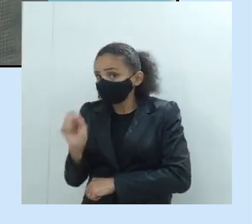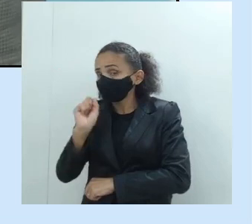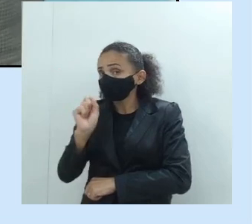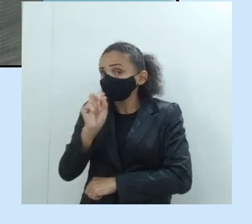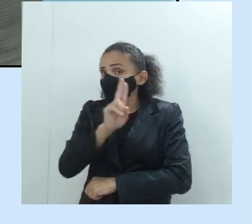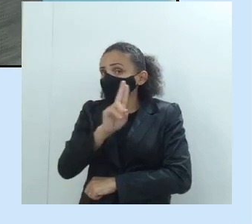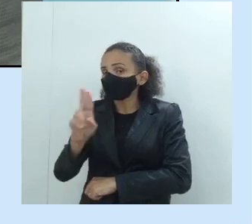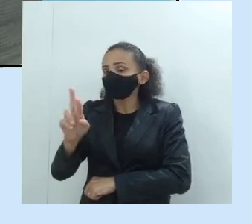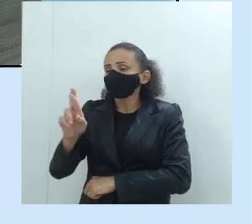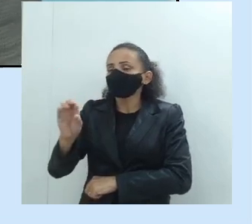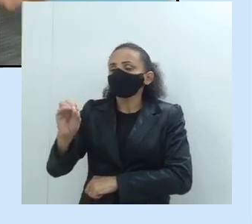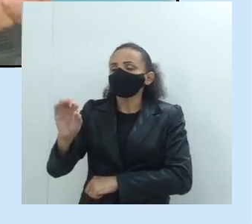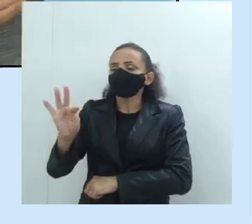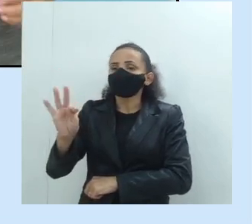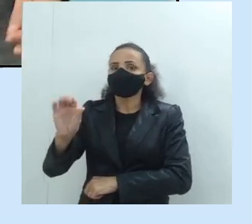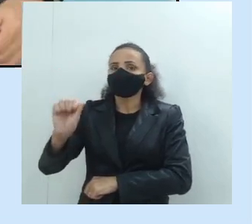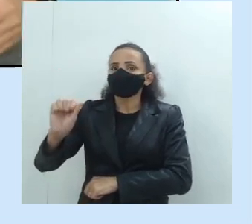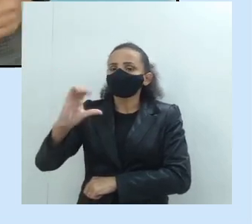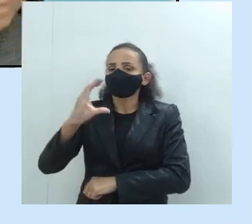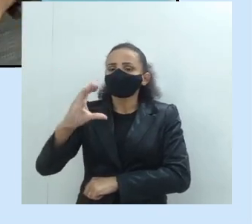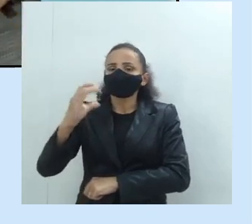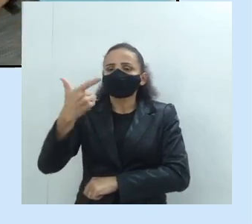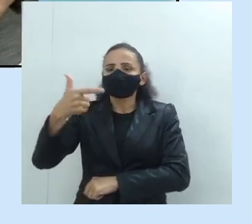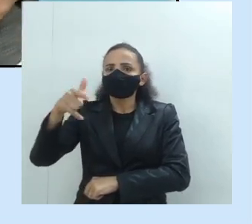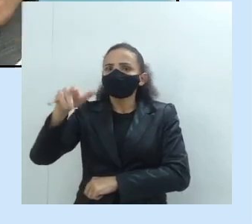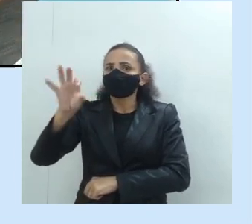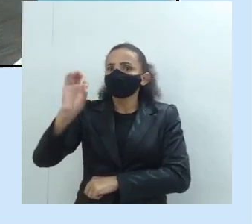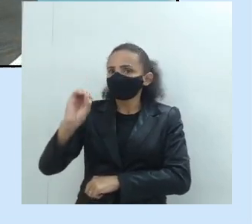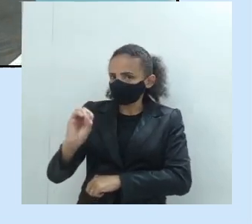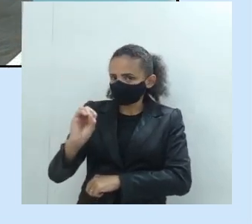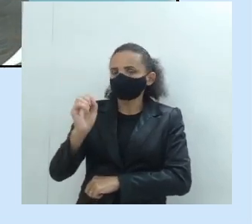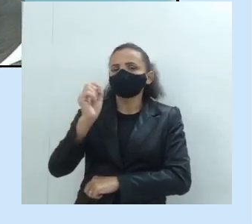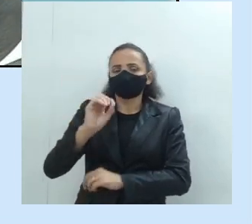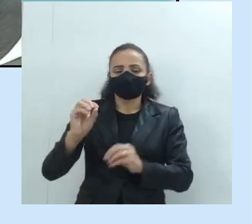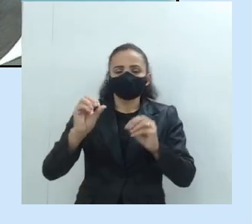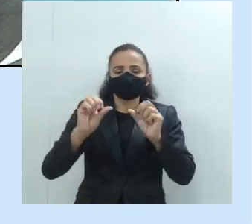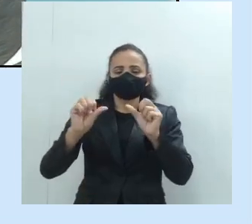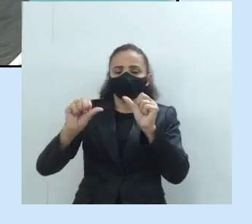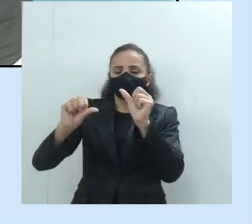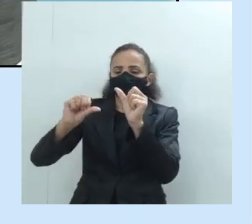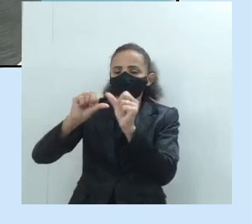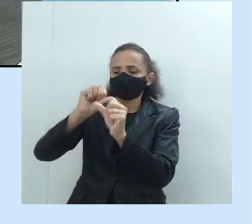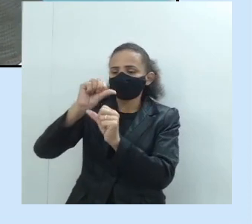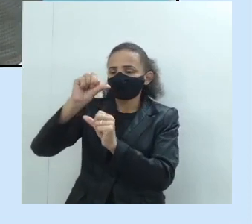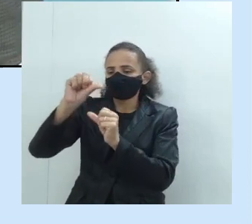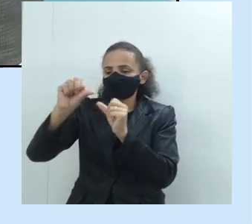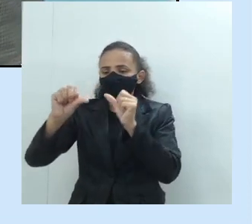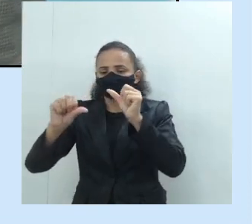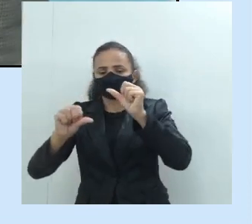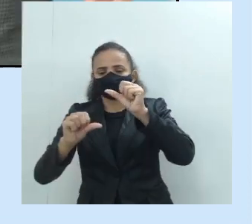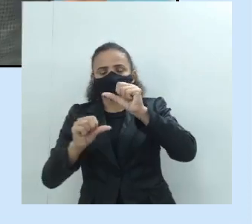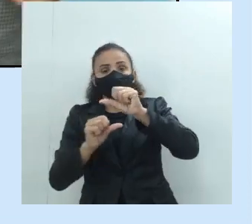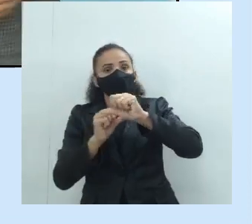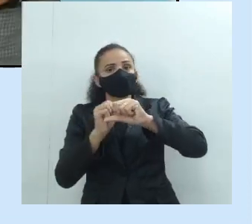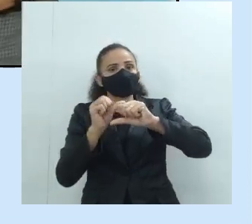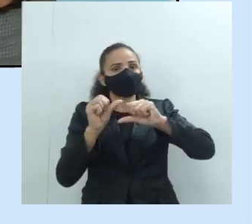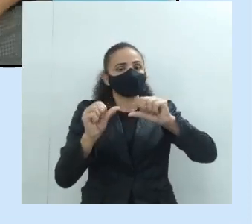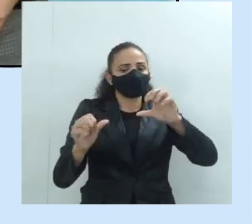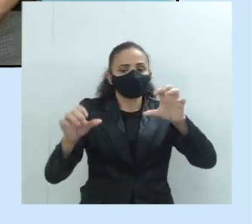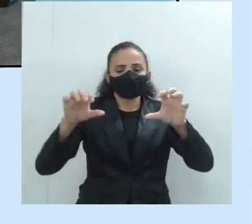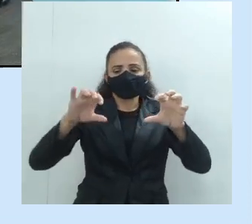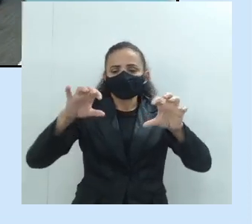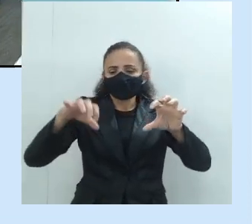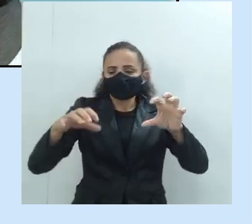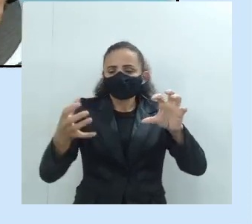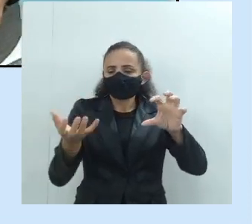esse período rotacional, eu vou lembrar da simetria de rotação. Ela gira em torno de um ponto e eleva todos os seus pontos para criar uma